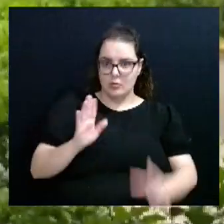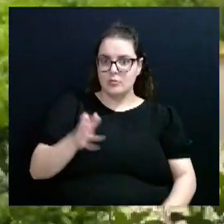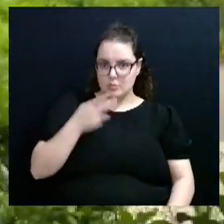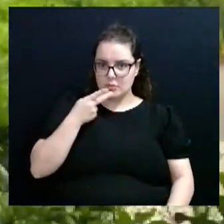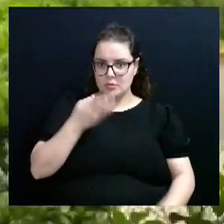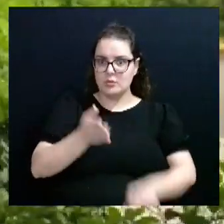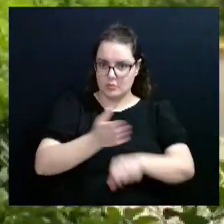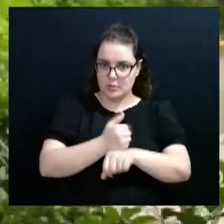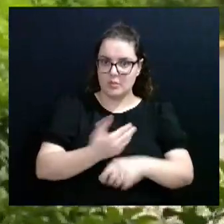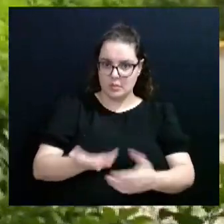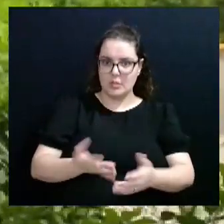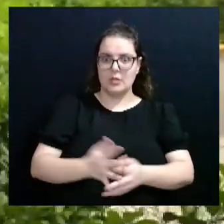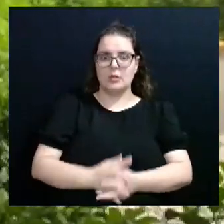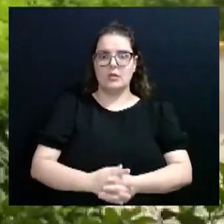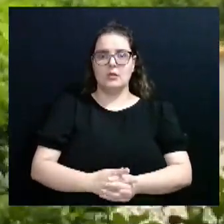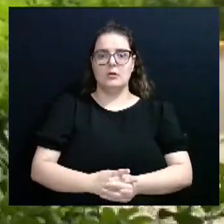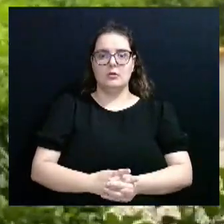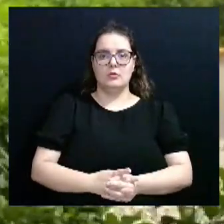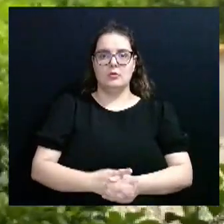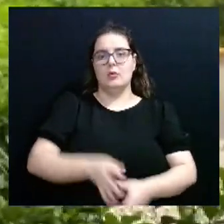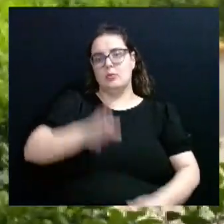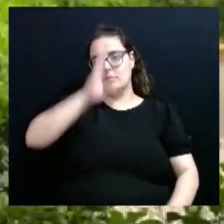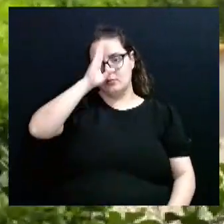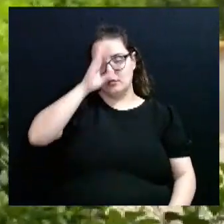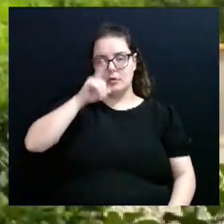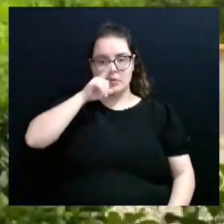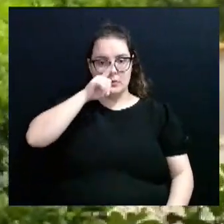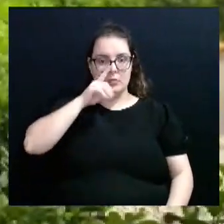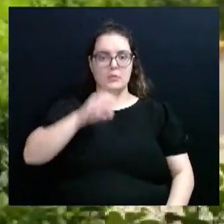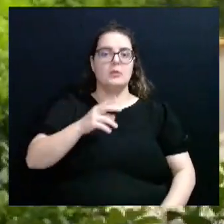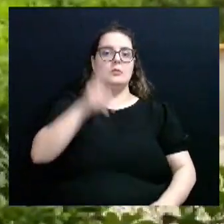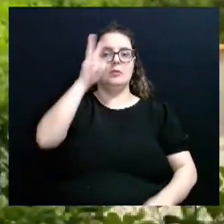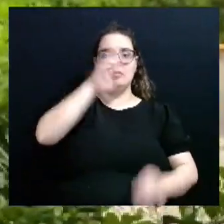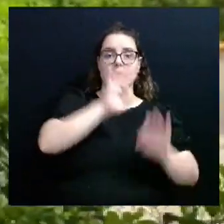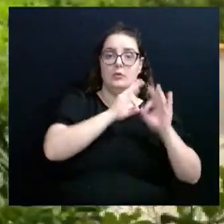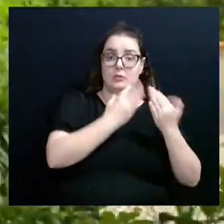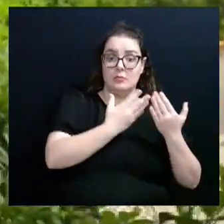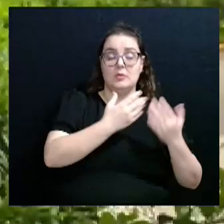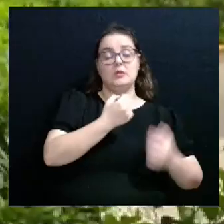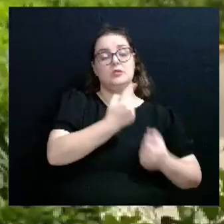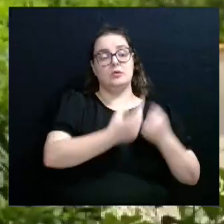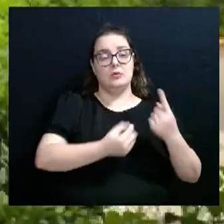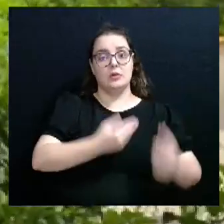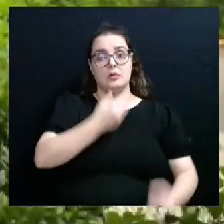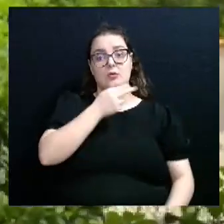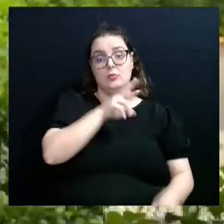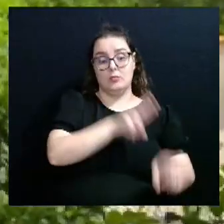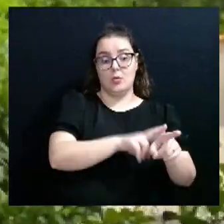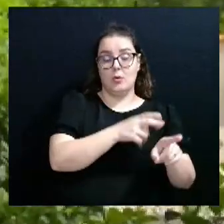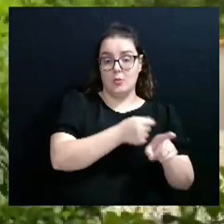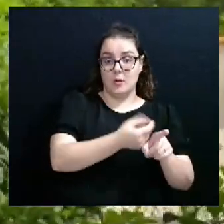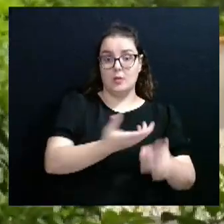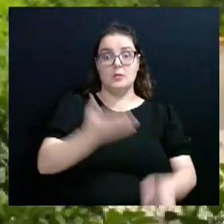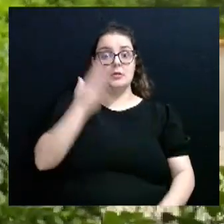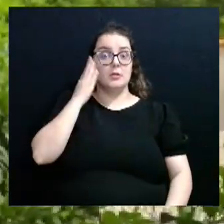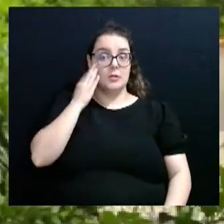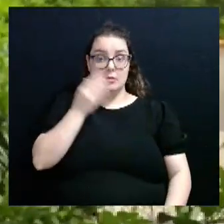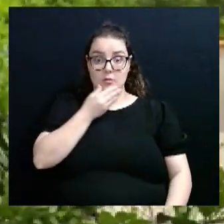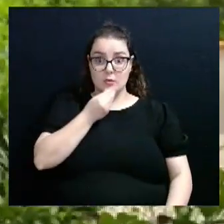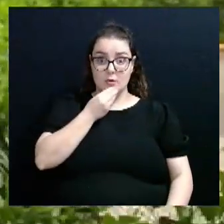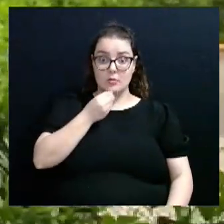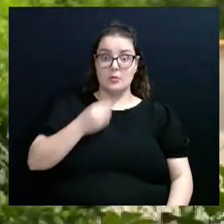né? Então, o principal fator de risco histórico familiar, e sabemos também que homens com síndrome metabólica,